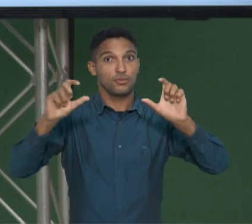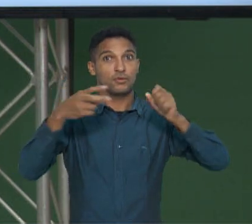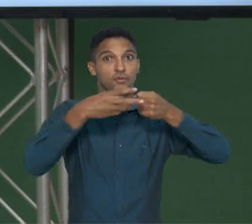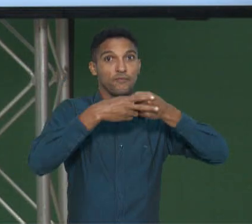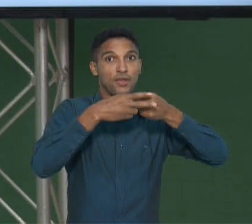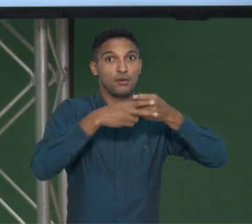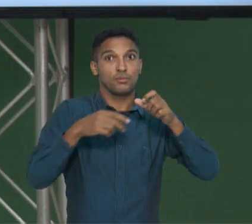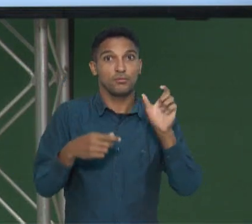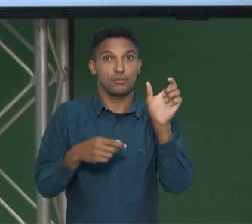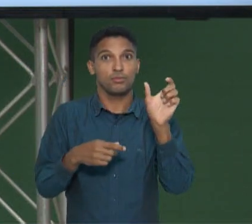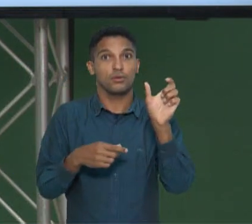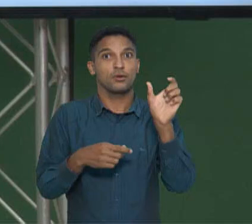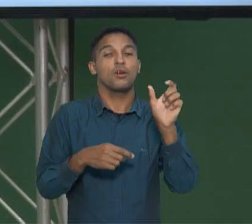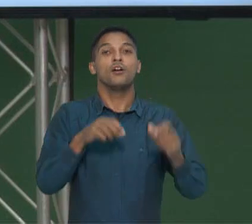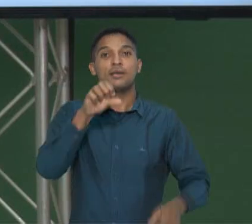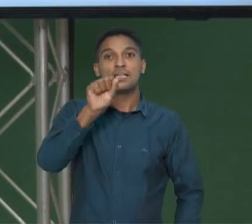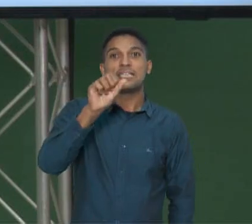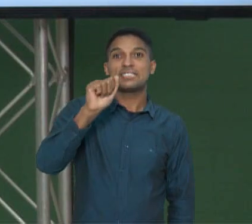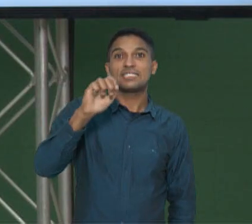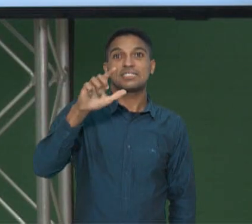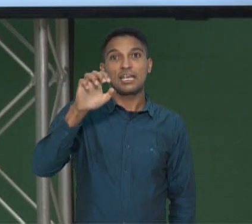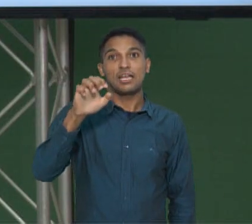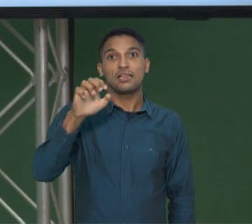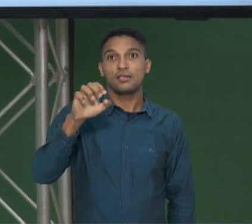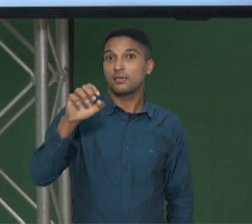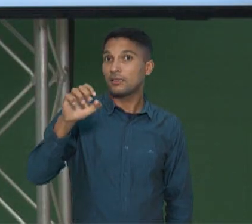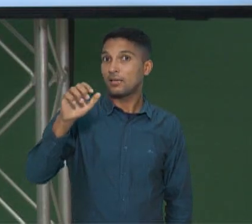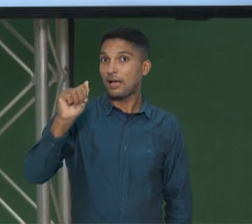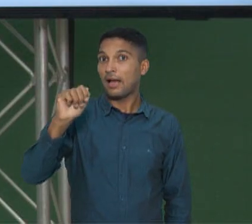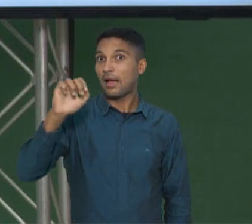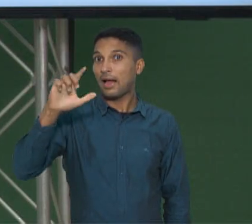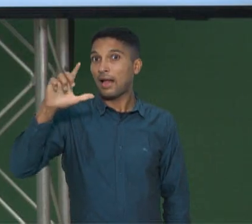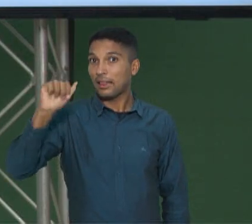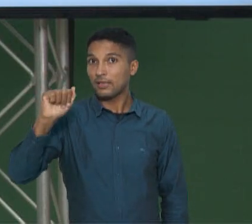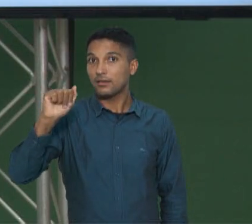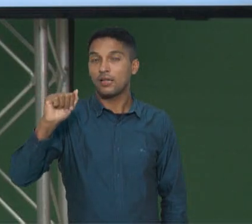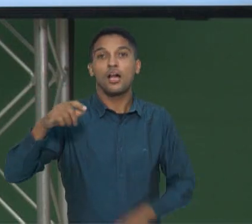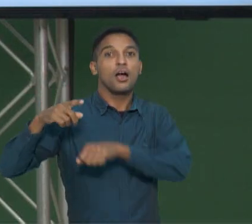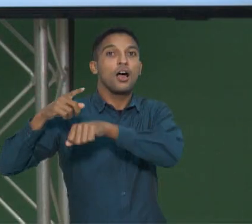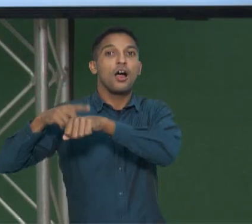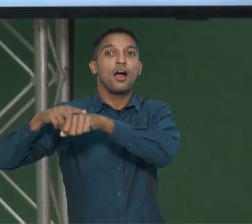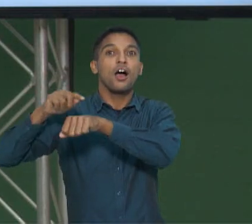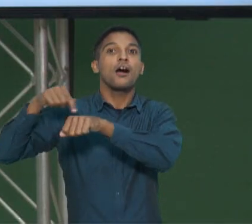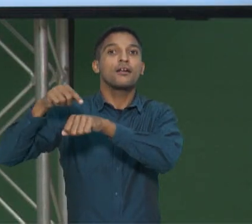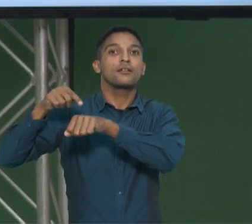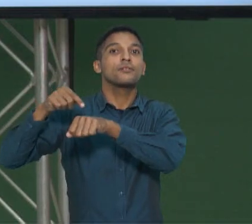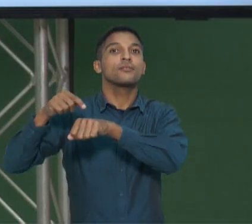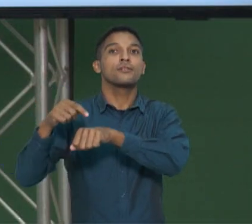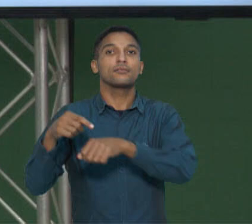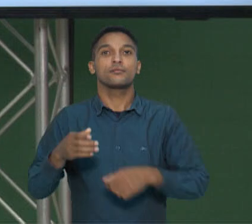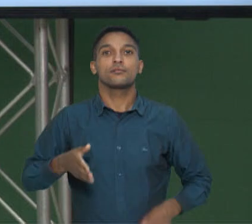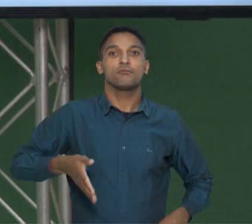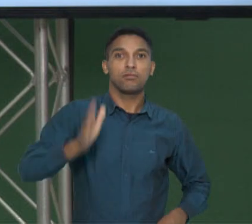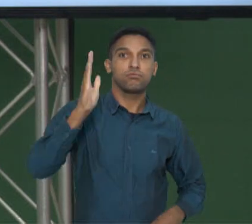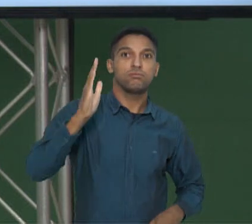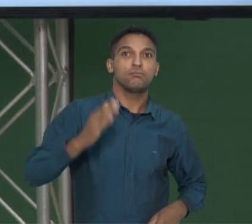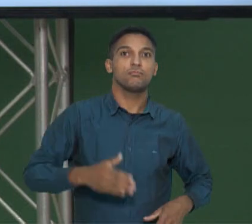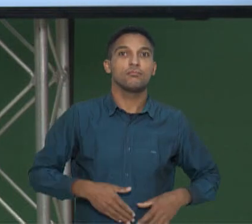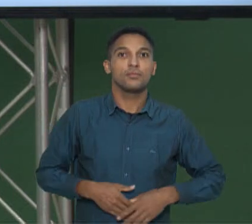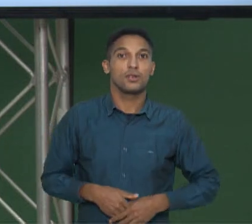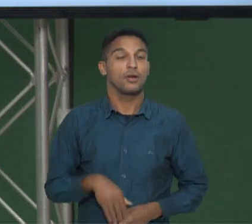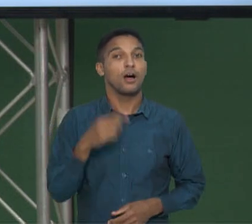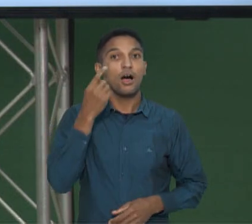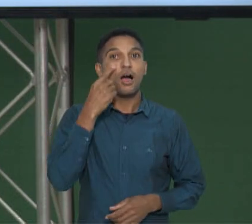hora específica. De que andén sale el tren para. Preste atenção nesse